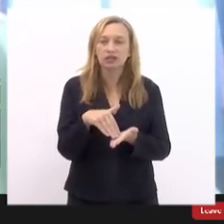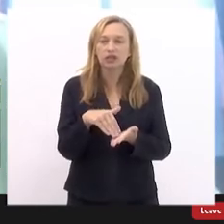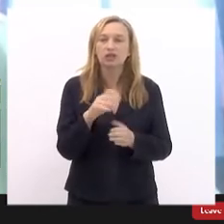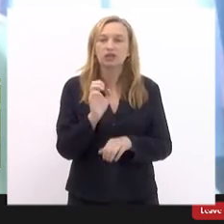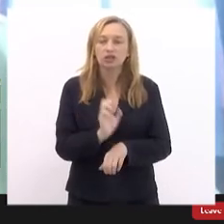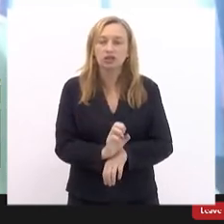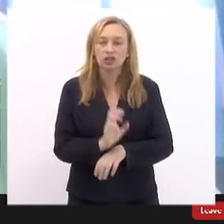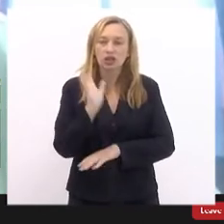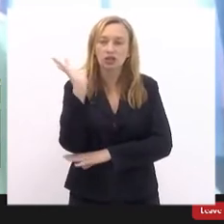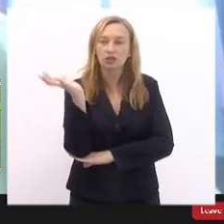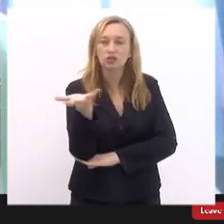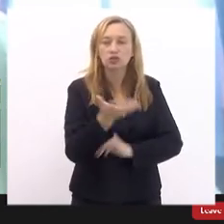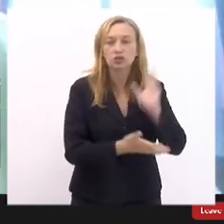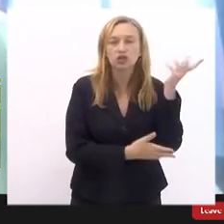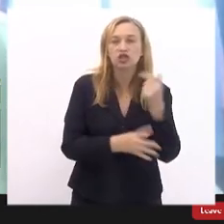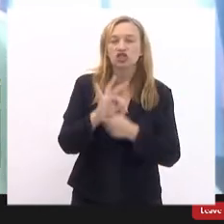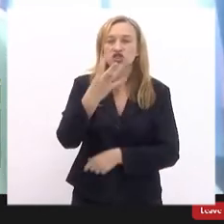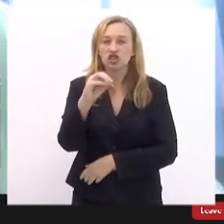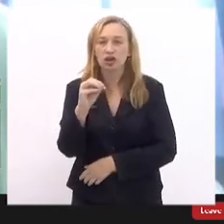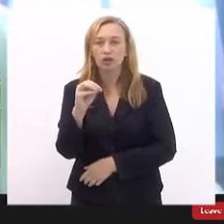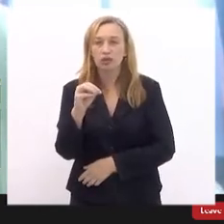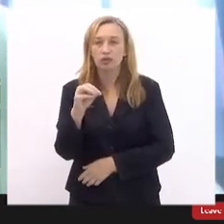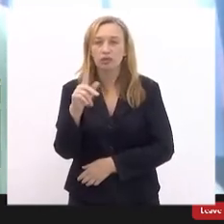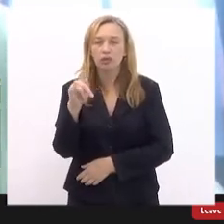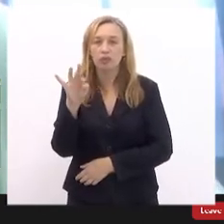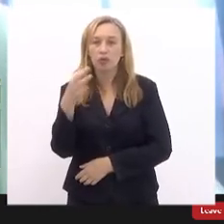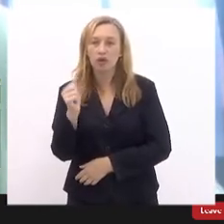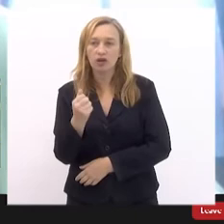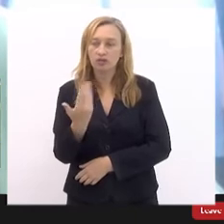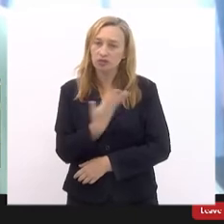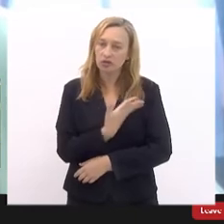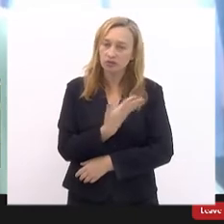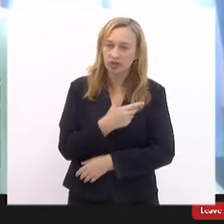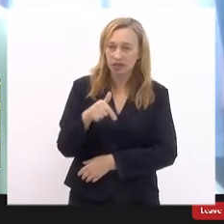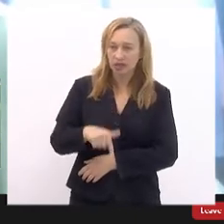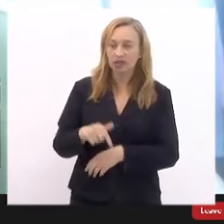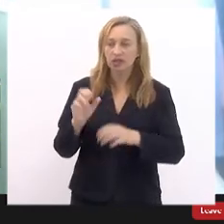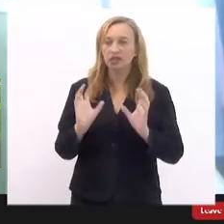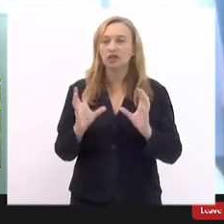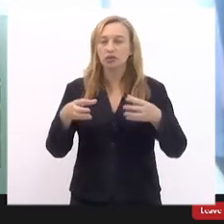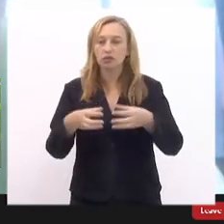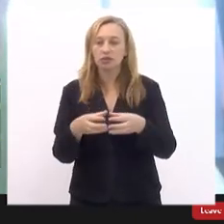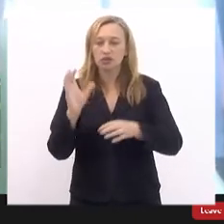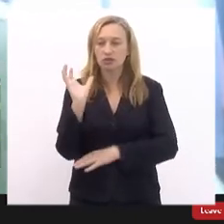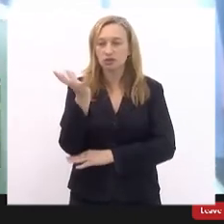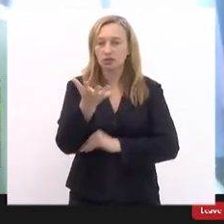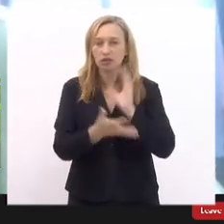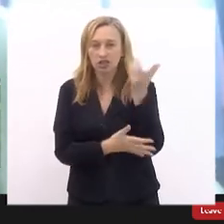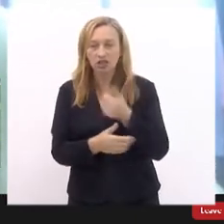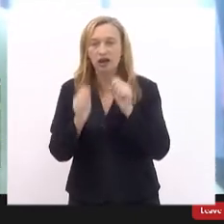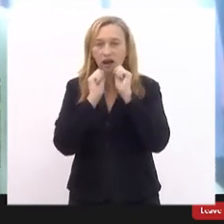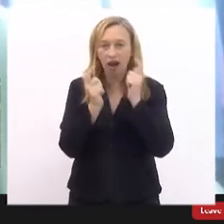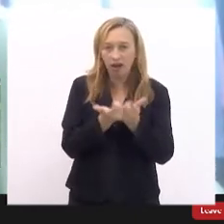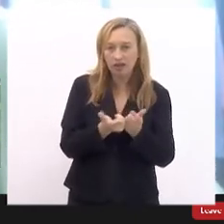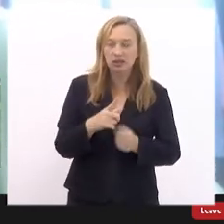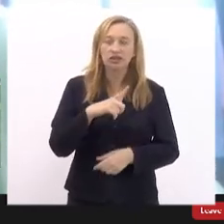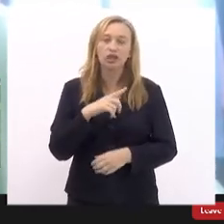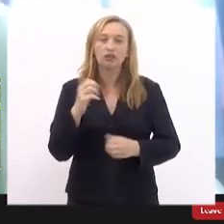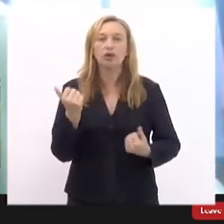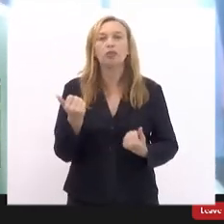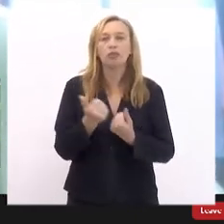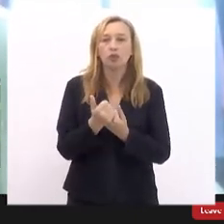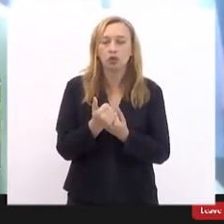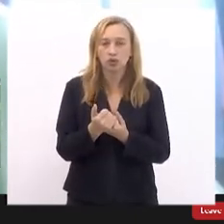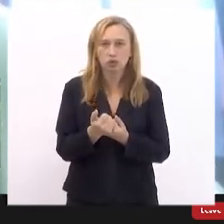do Ambiente, o Tiago Pampolha, que foi nosso companheiro aqui na Comissão de Meio Ambiente da Alerj. Então, ela tem o apoio